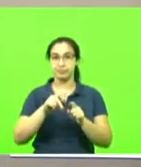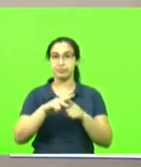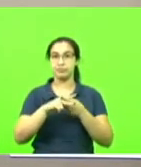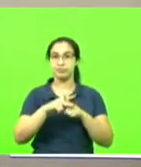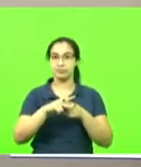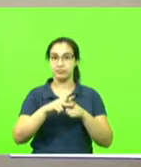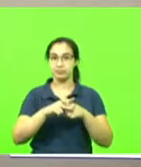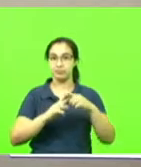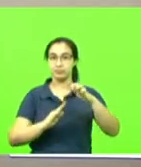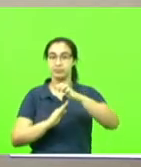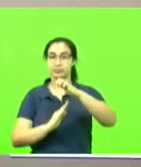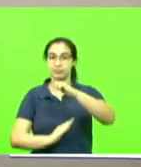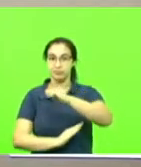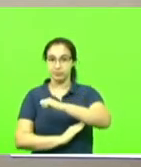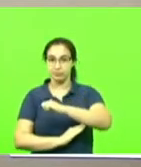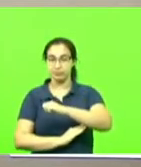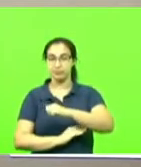Padre